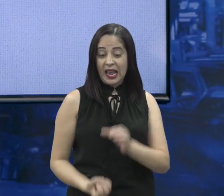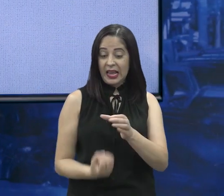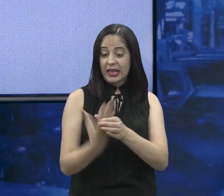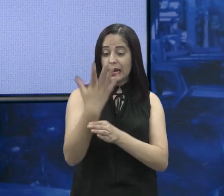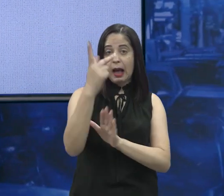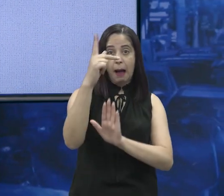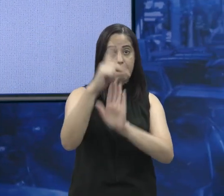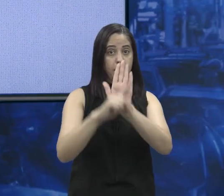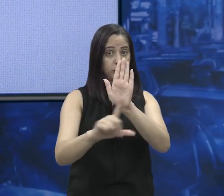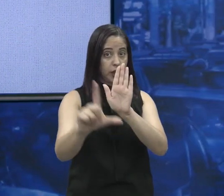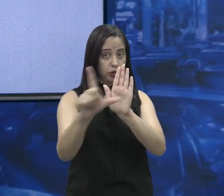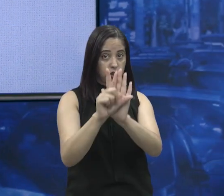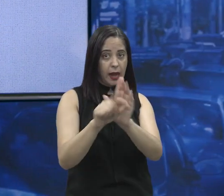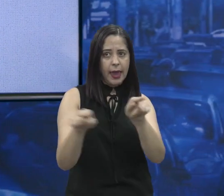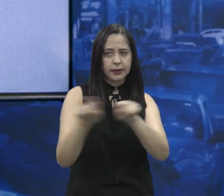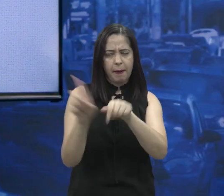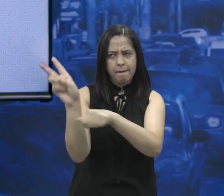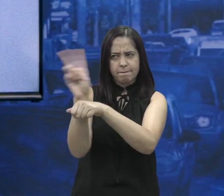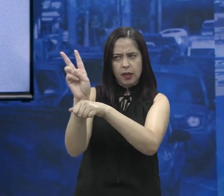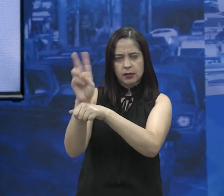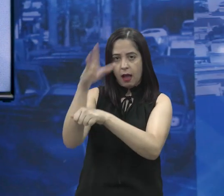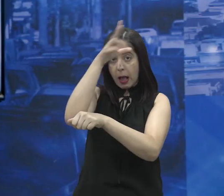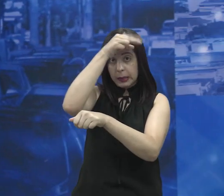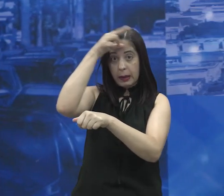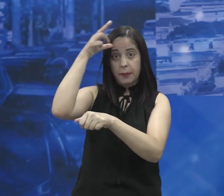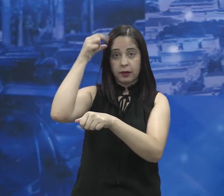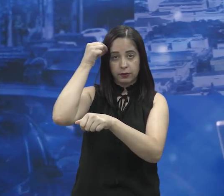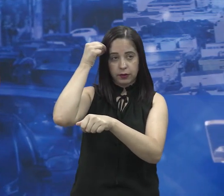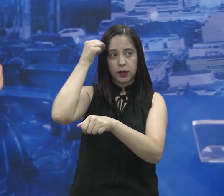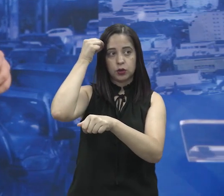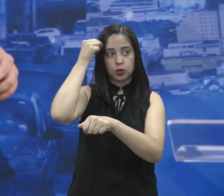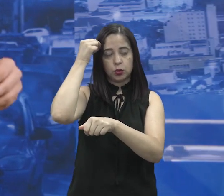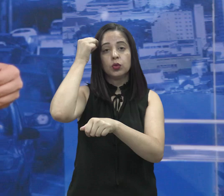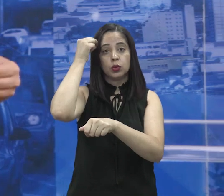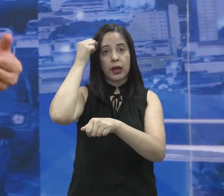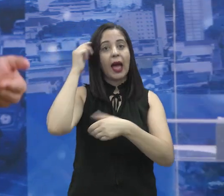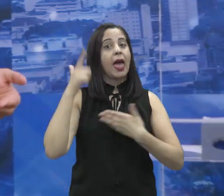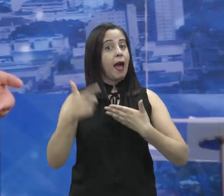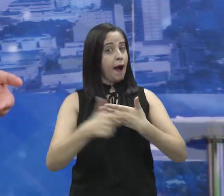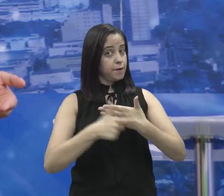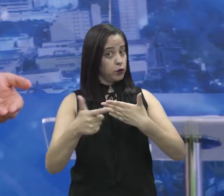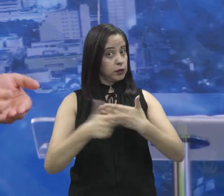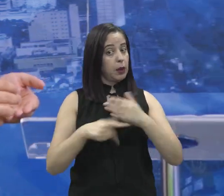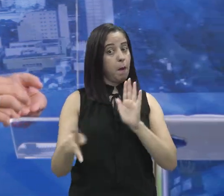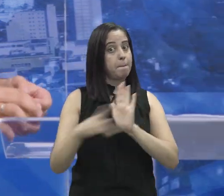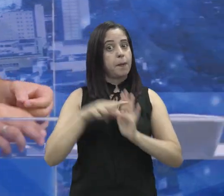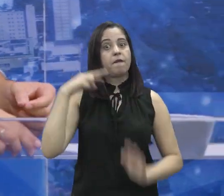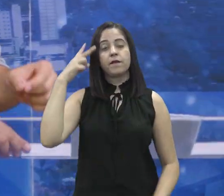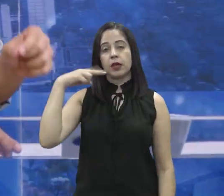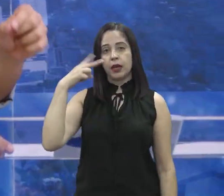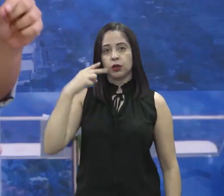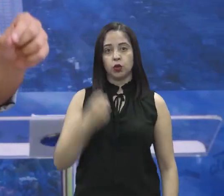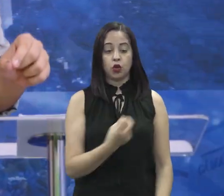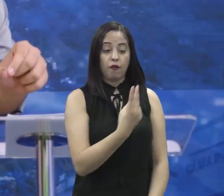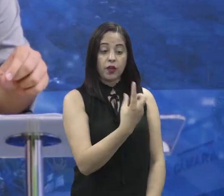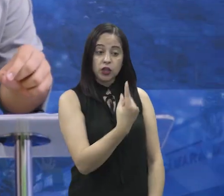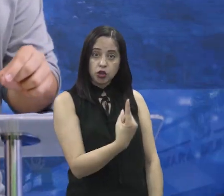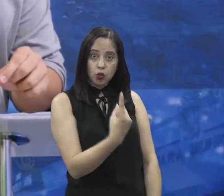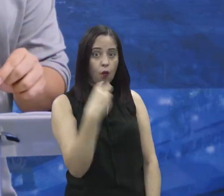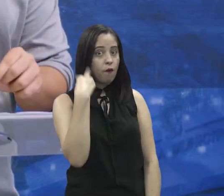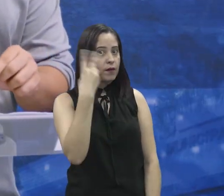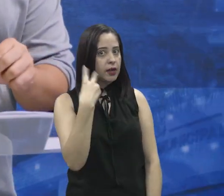Apresentar projetos de lei e fiscalizar o executivo são algumas tarefas que competem aos vereadores. E os